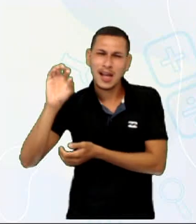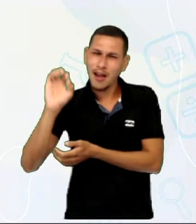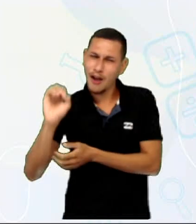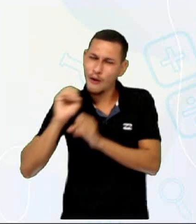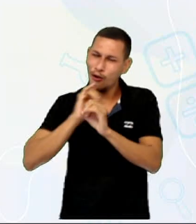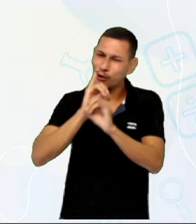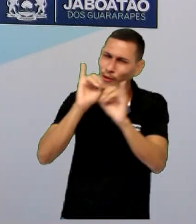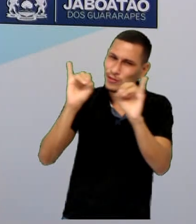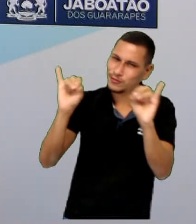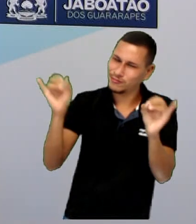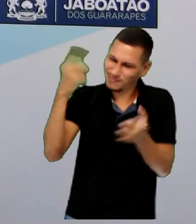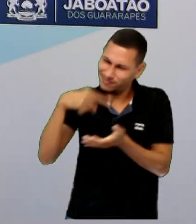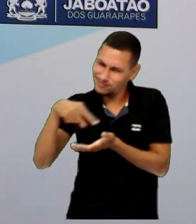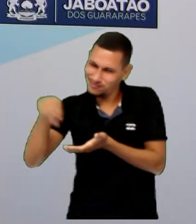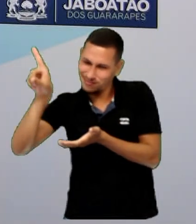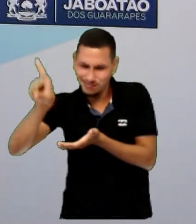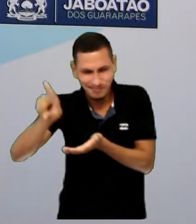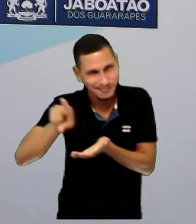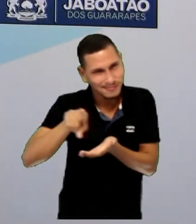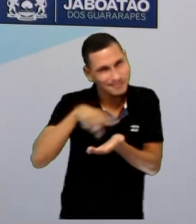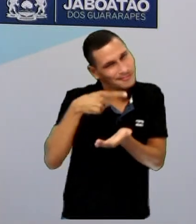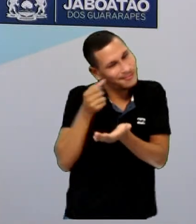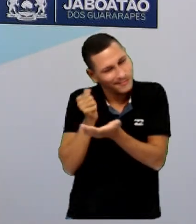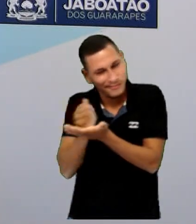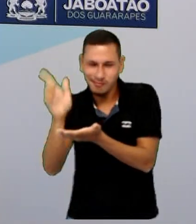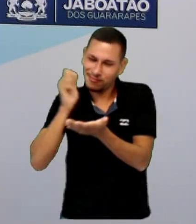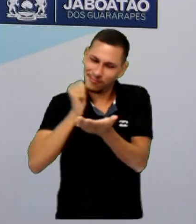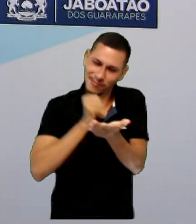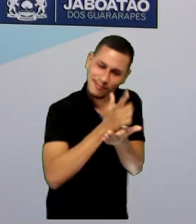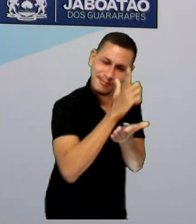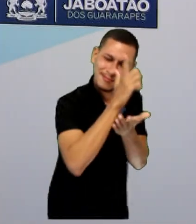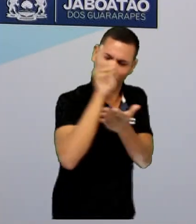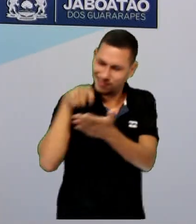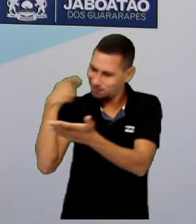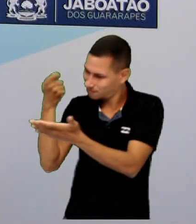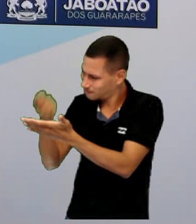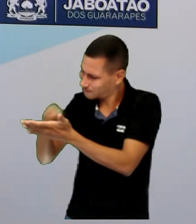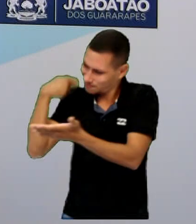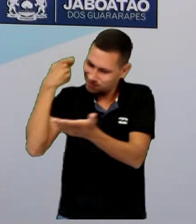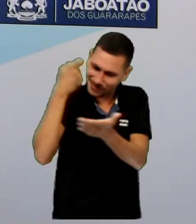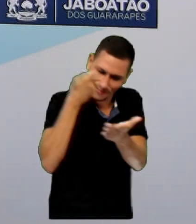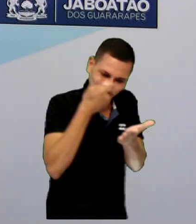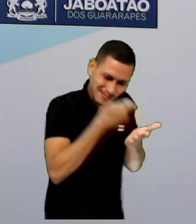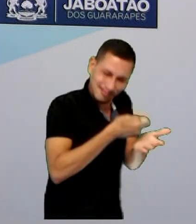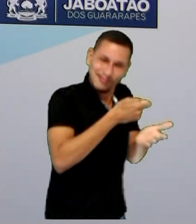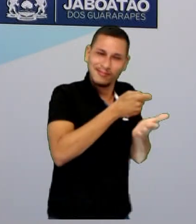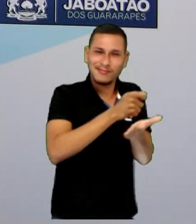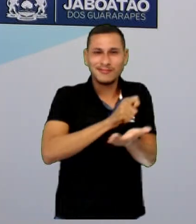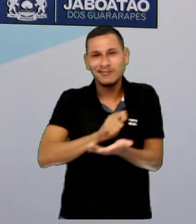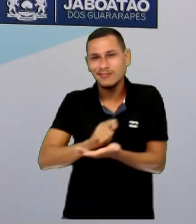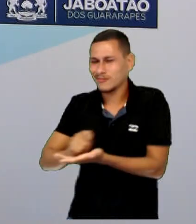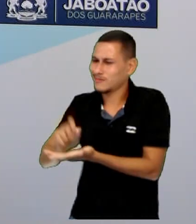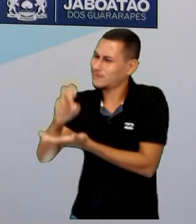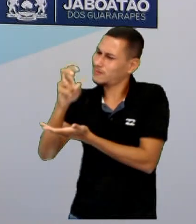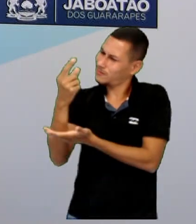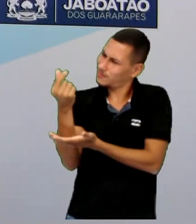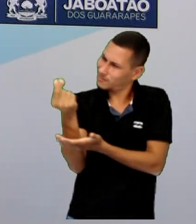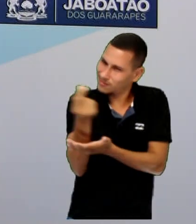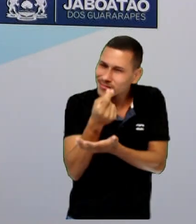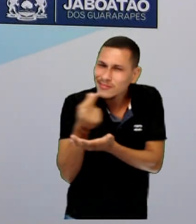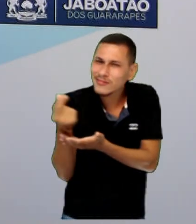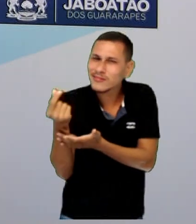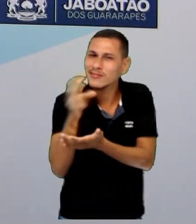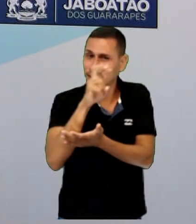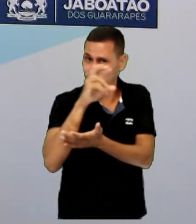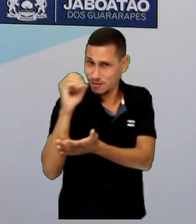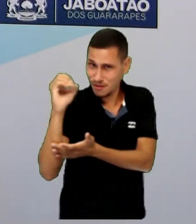oi, foste, fui, compraste, comprei, pagaste, paguei, me diz quanto